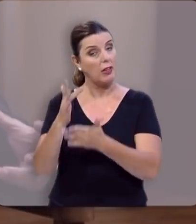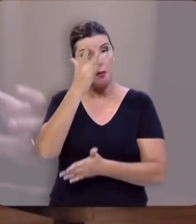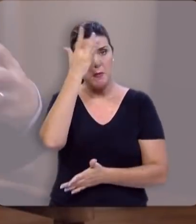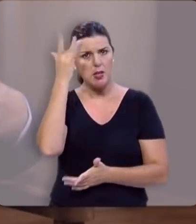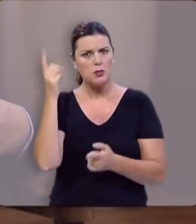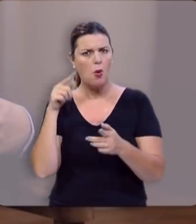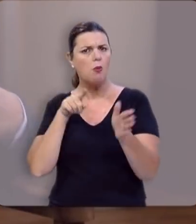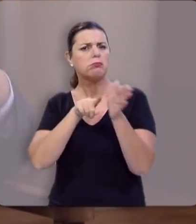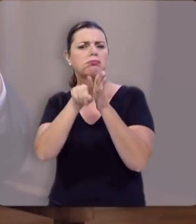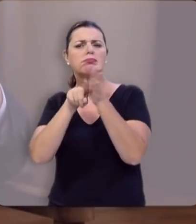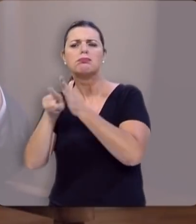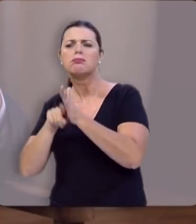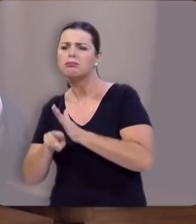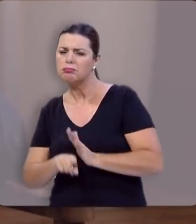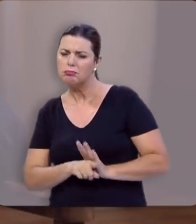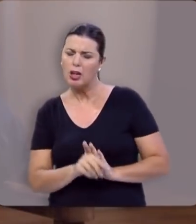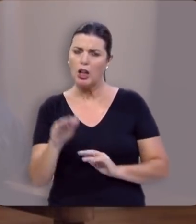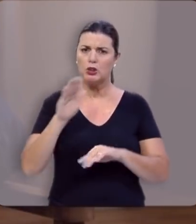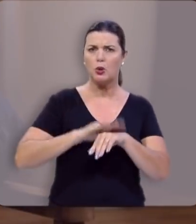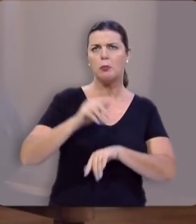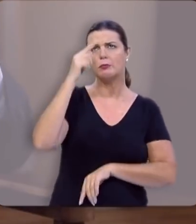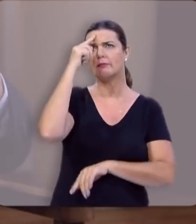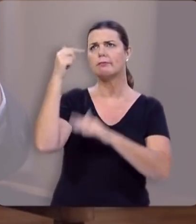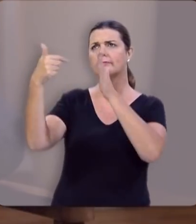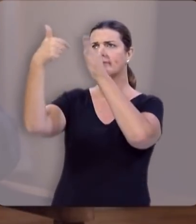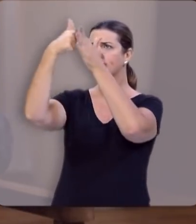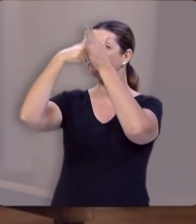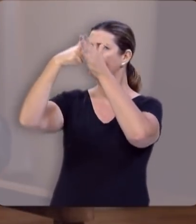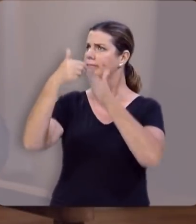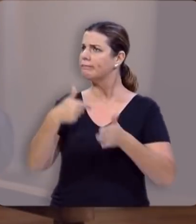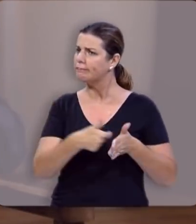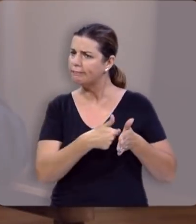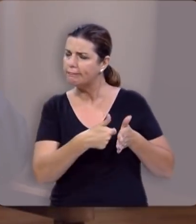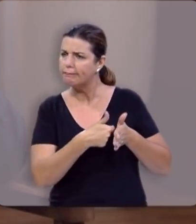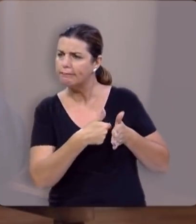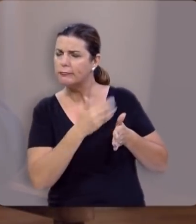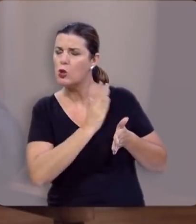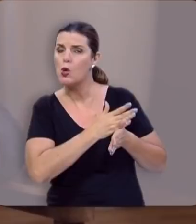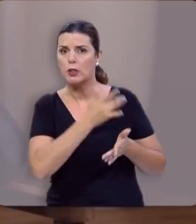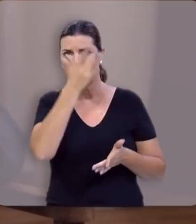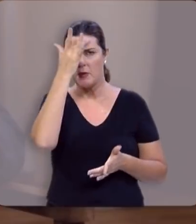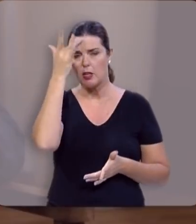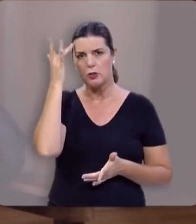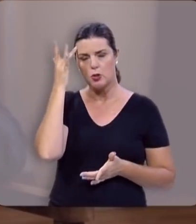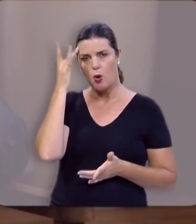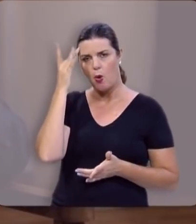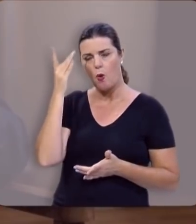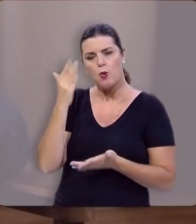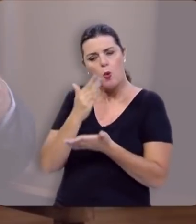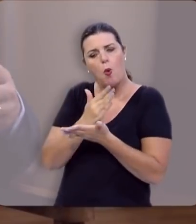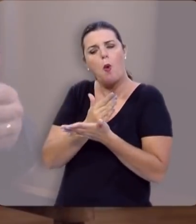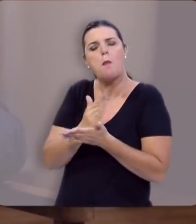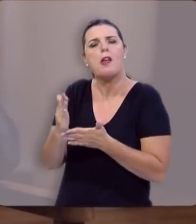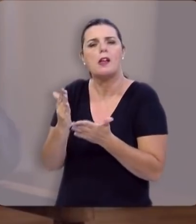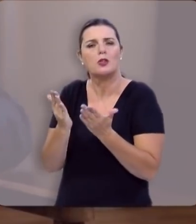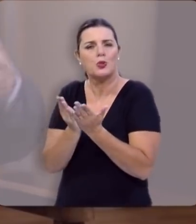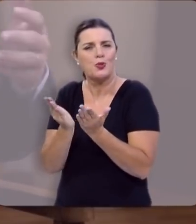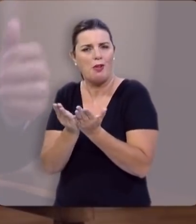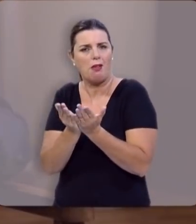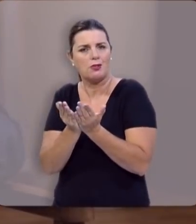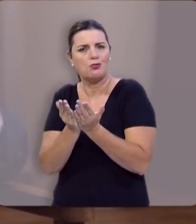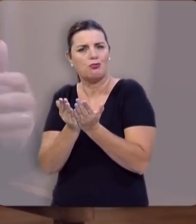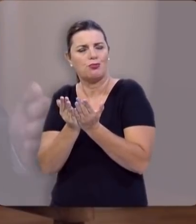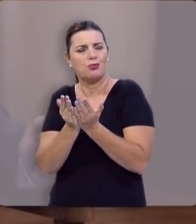o questionamento que surge na cabeça e no coração, principalmente daqueles que estão dando os seus primeiros passos,